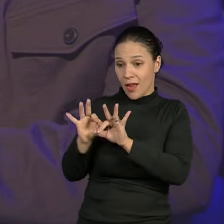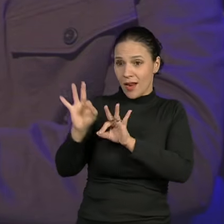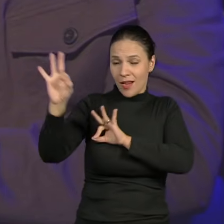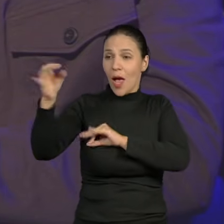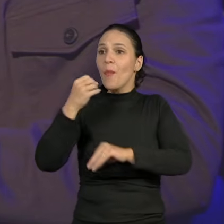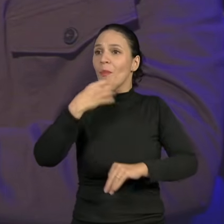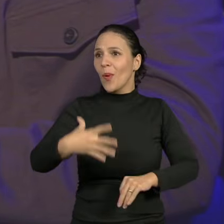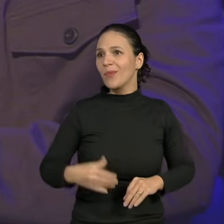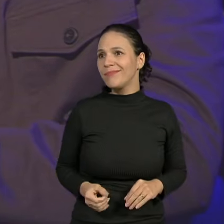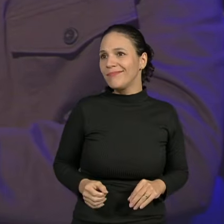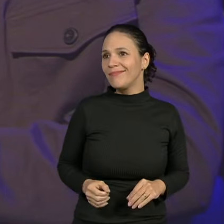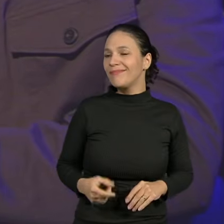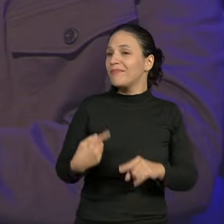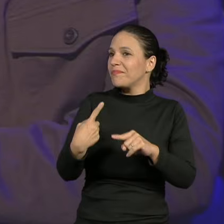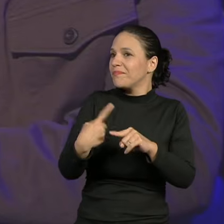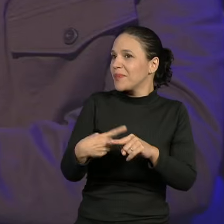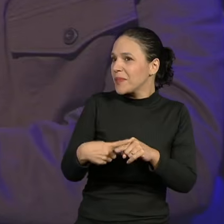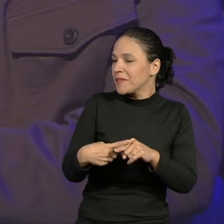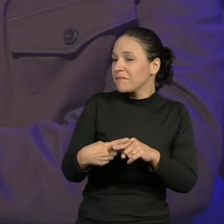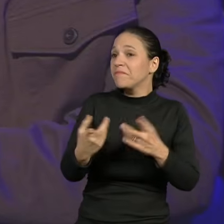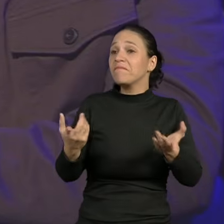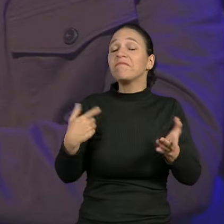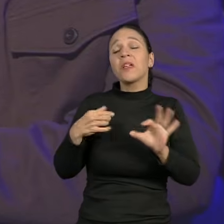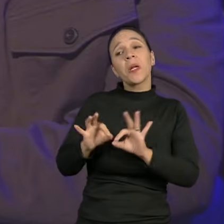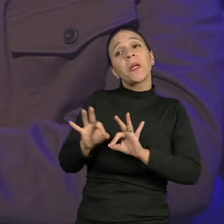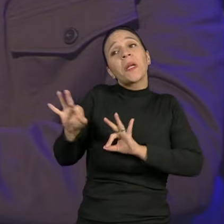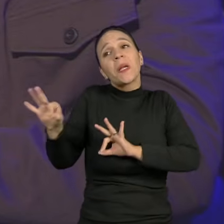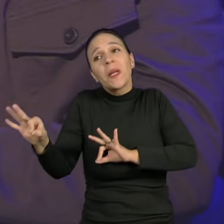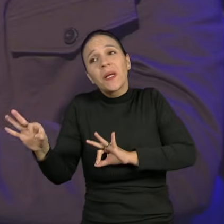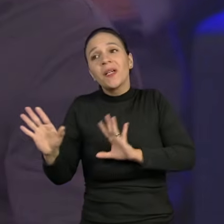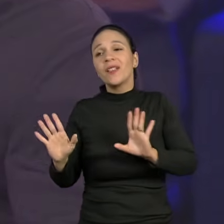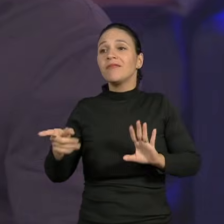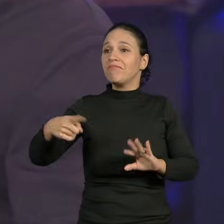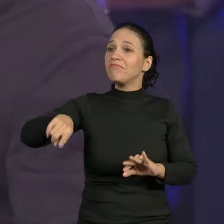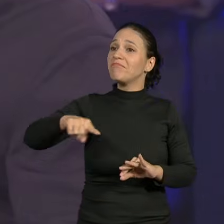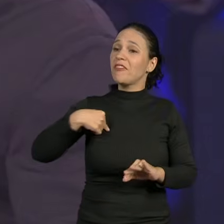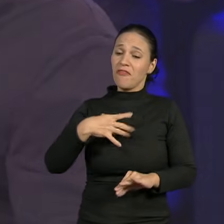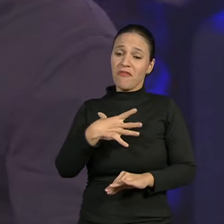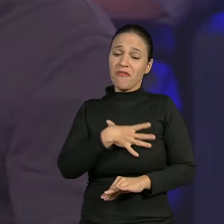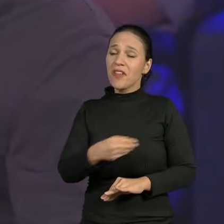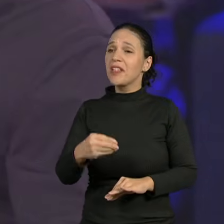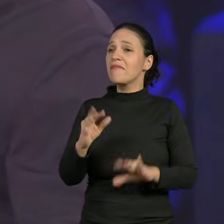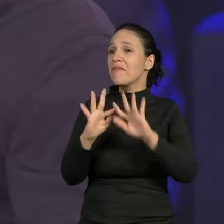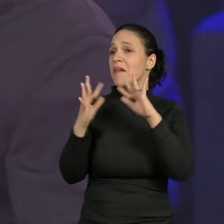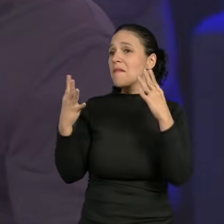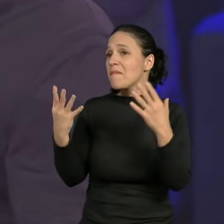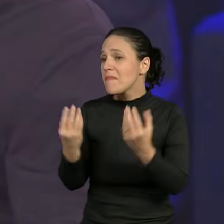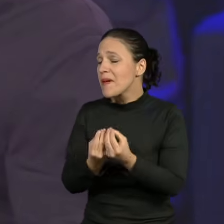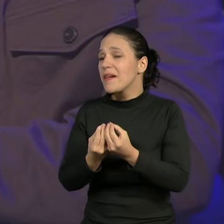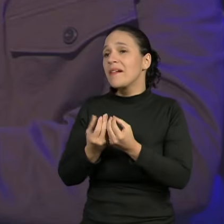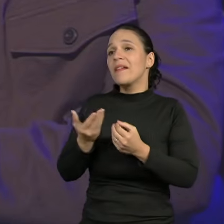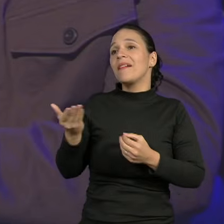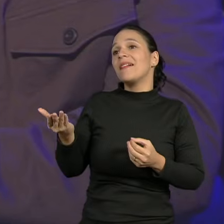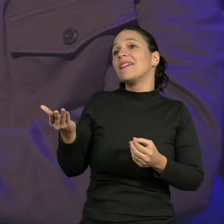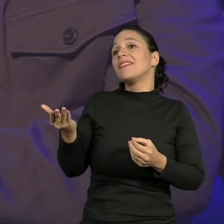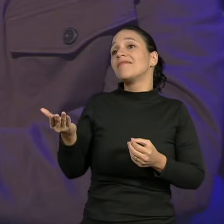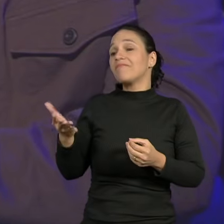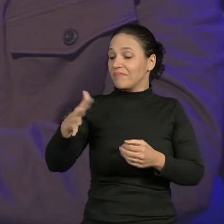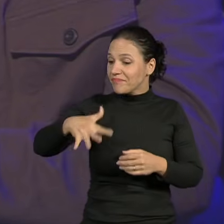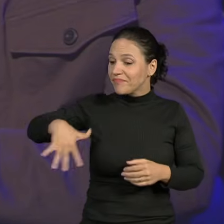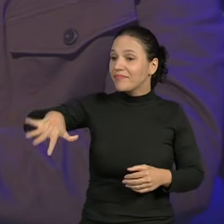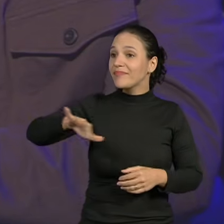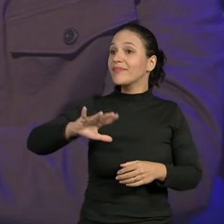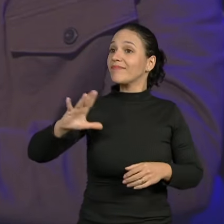positivo, sabe? Porque a gente está lá com nossos filhos, filhas e filhos